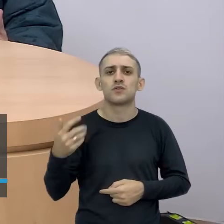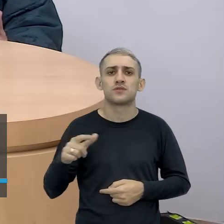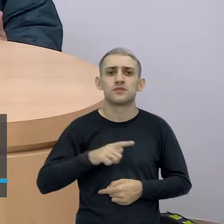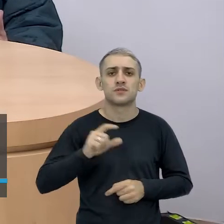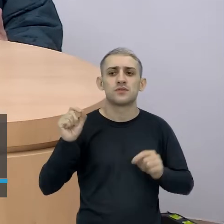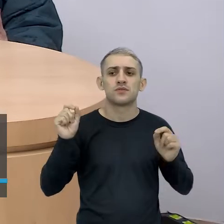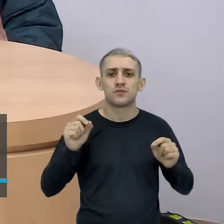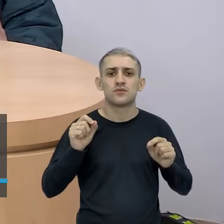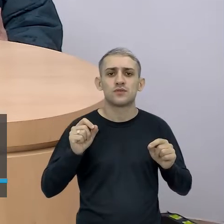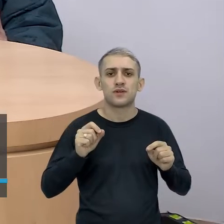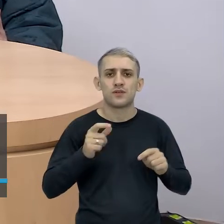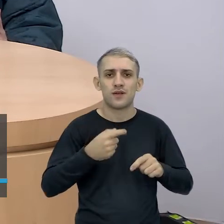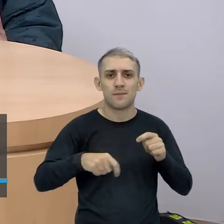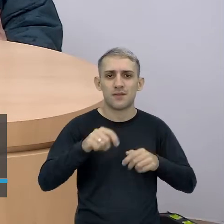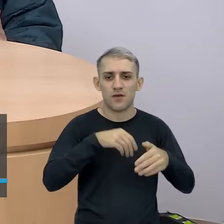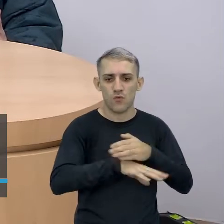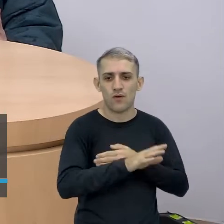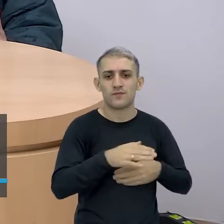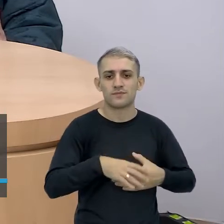conseguem reter o capital.